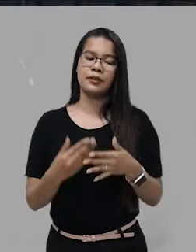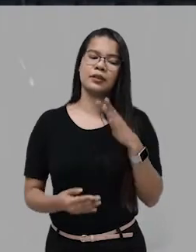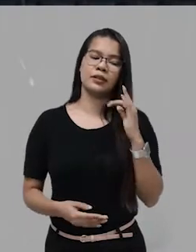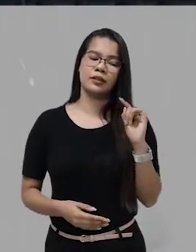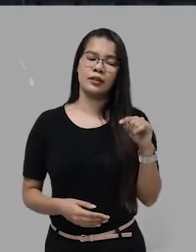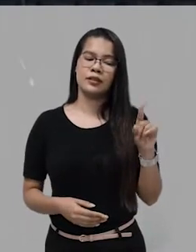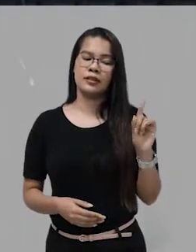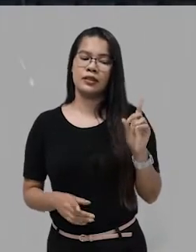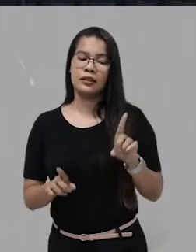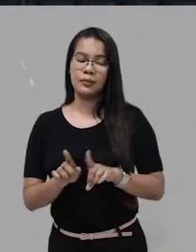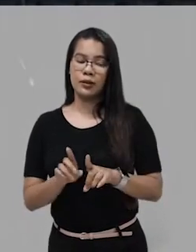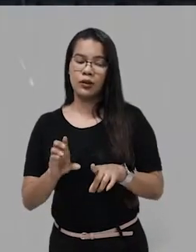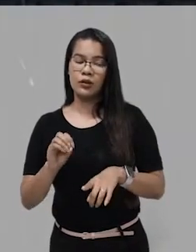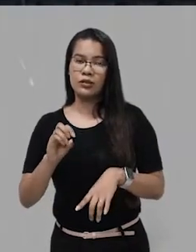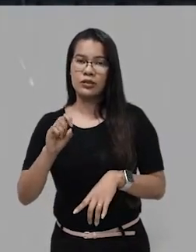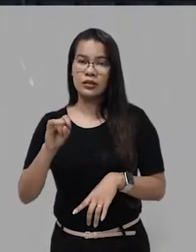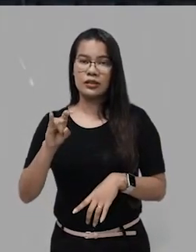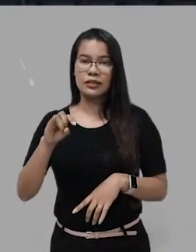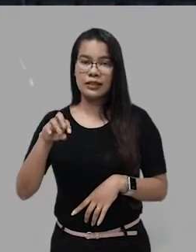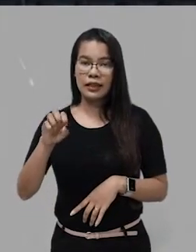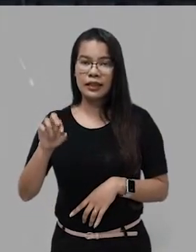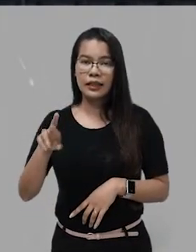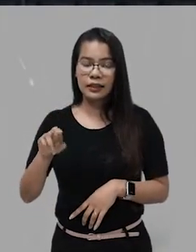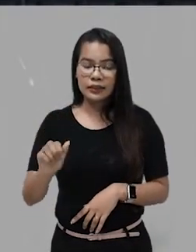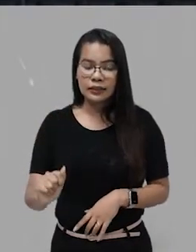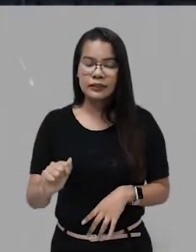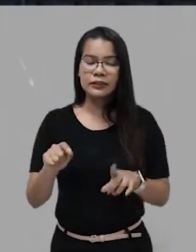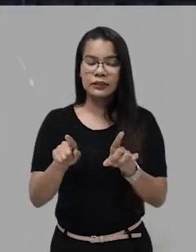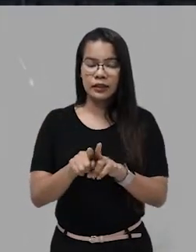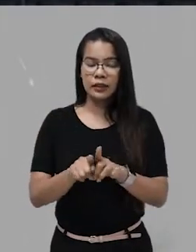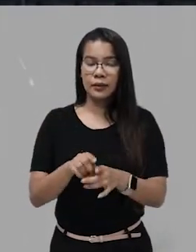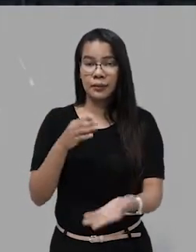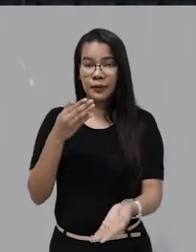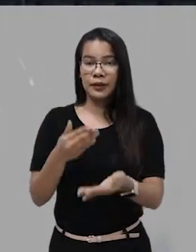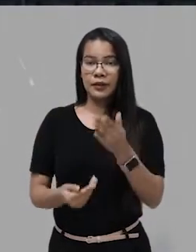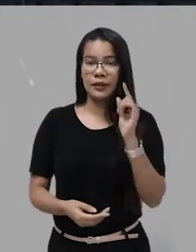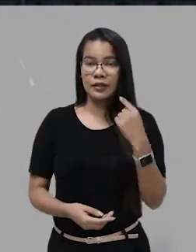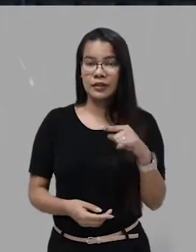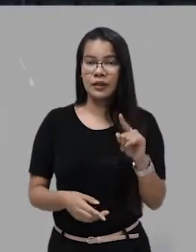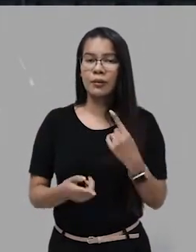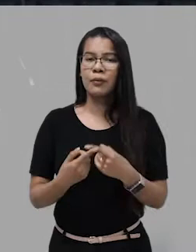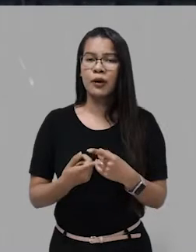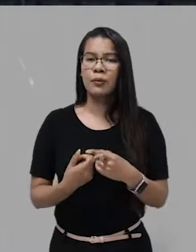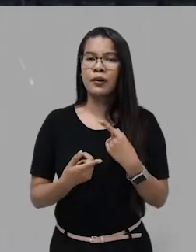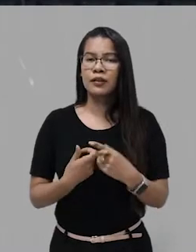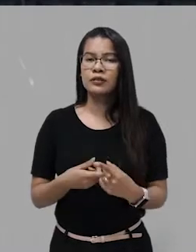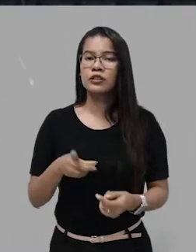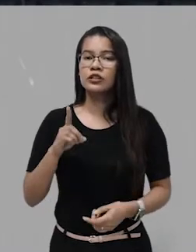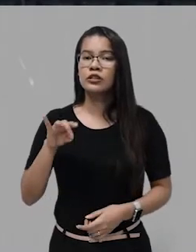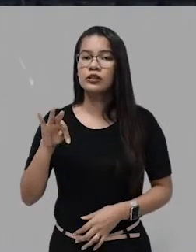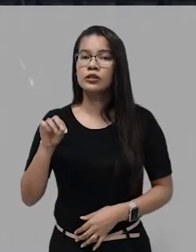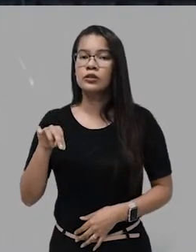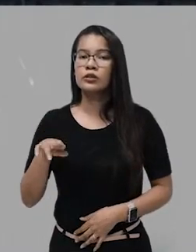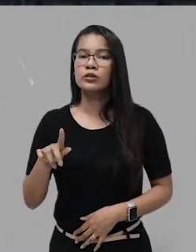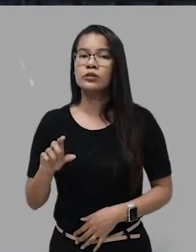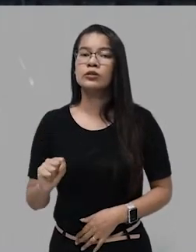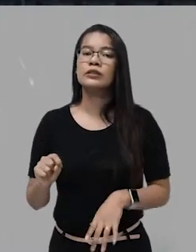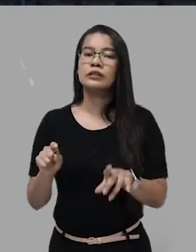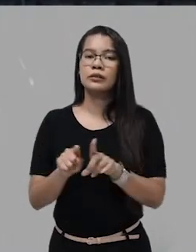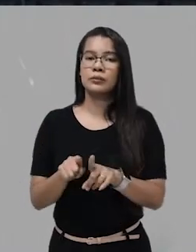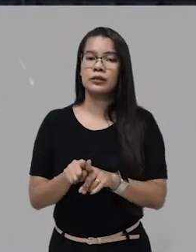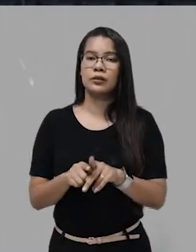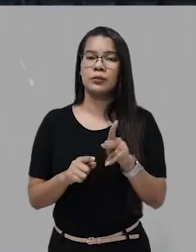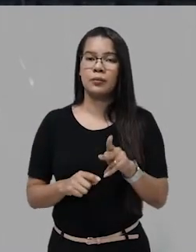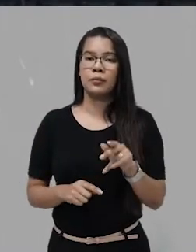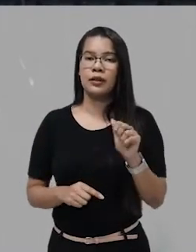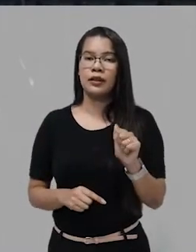o acento. Por quê? Porque são ditongos, além de ditongos abertos, né? E também são paroxítonas,